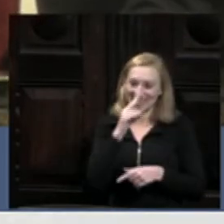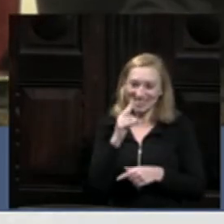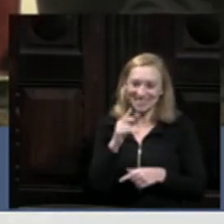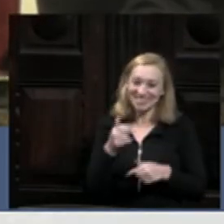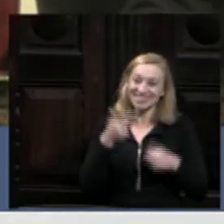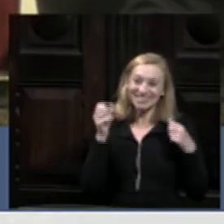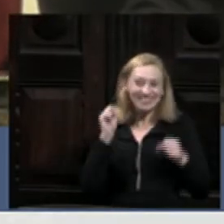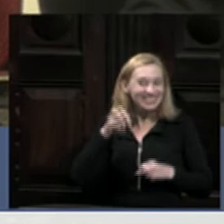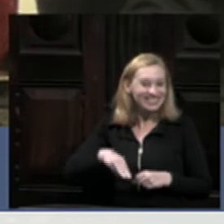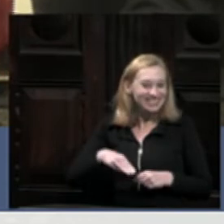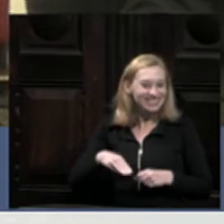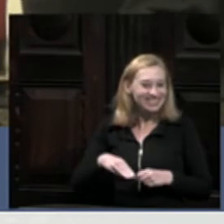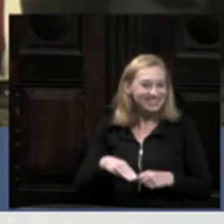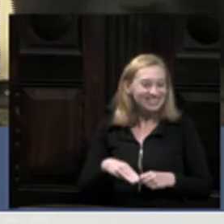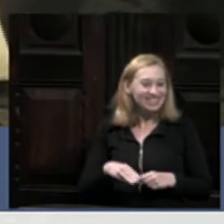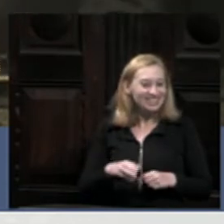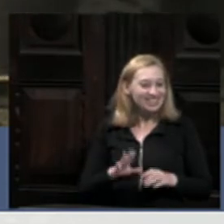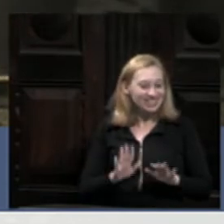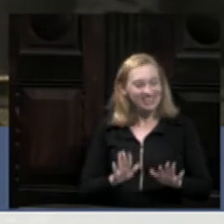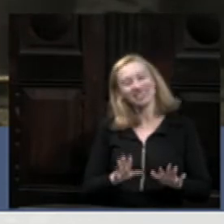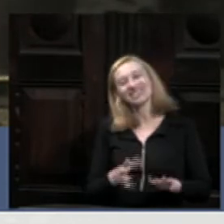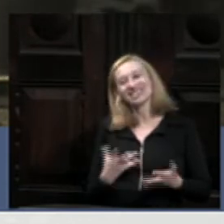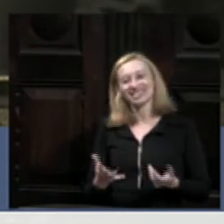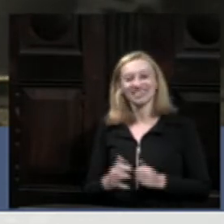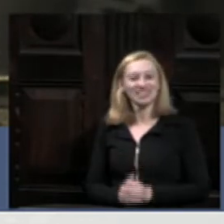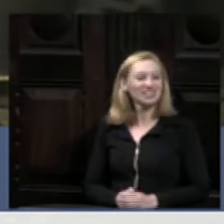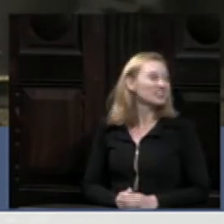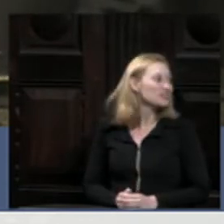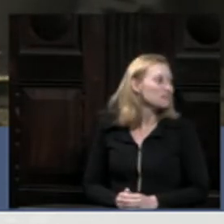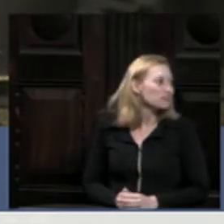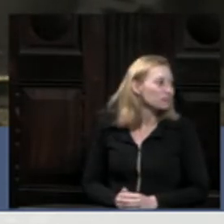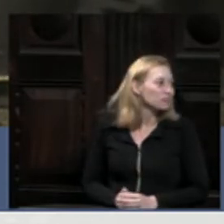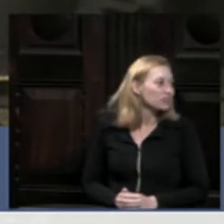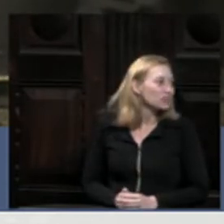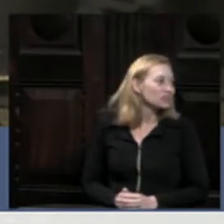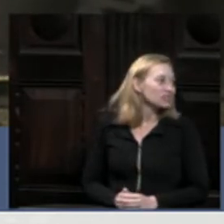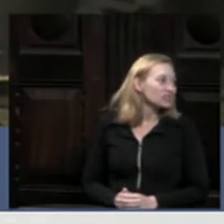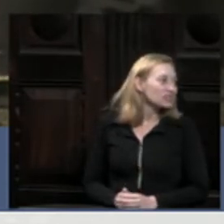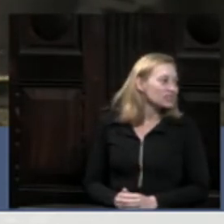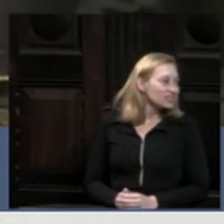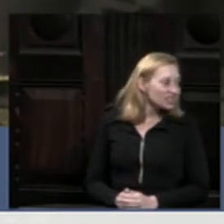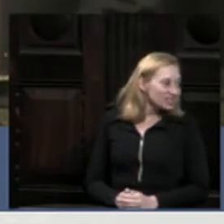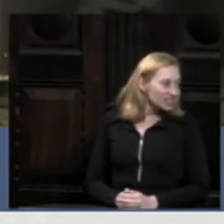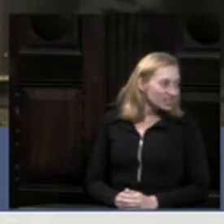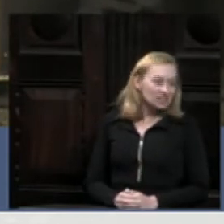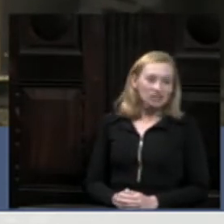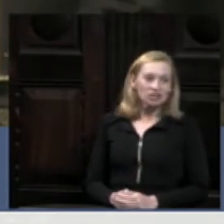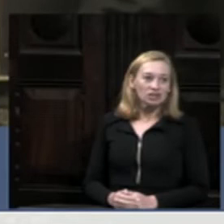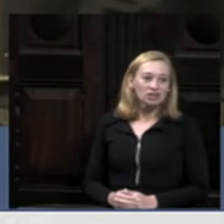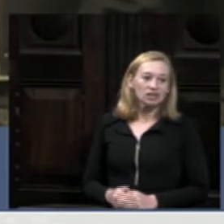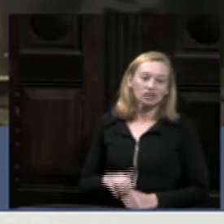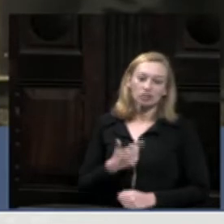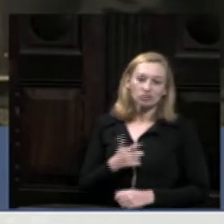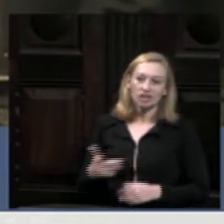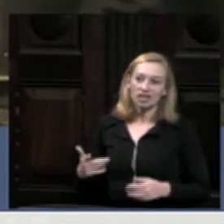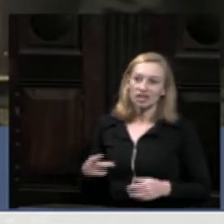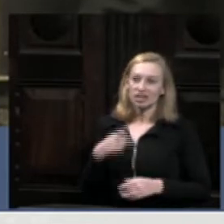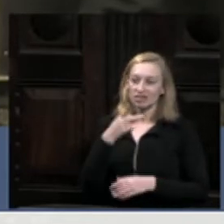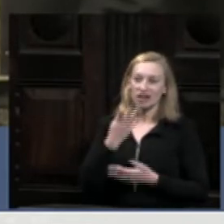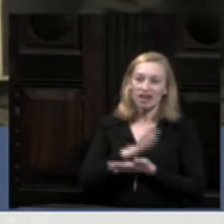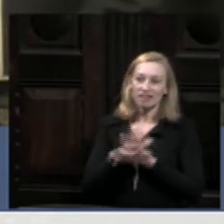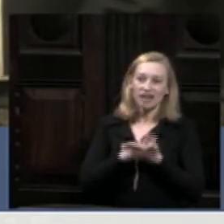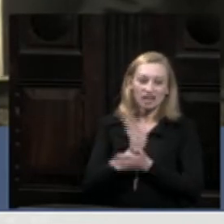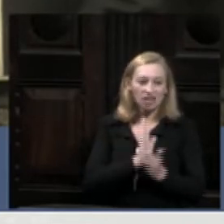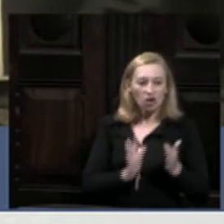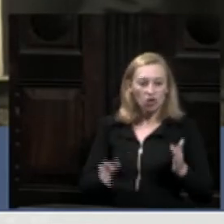Excelência me fez ao longo da semana... Merecidos, merecidos. Não há... não havendo mais nada a tratar na ordem